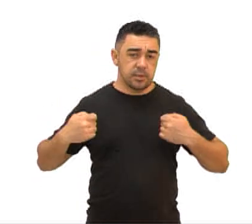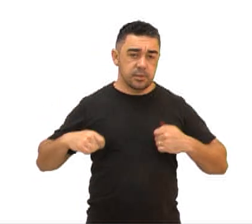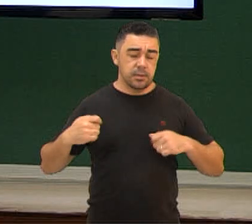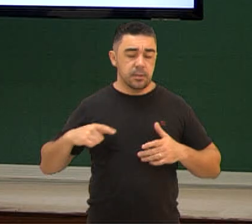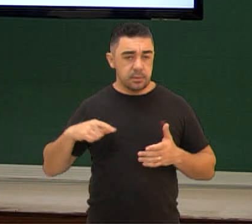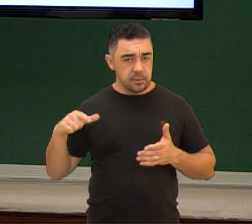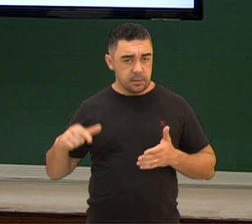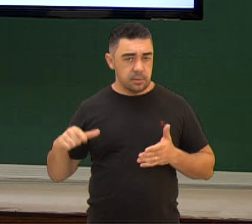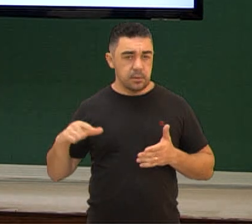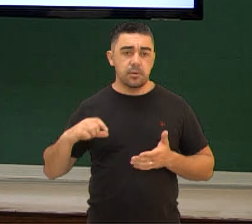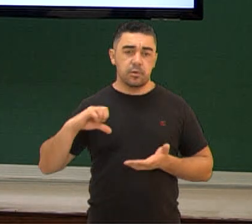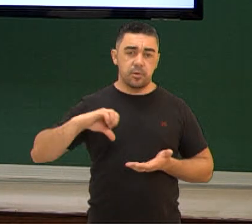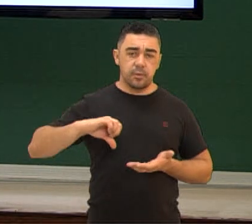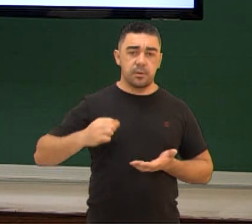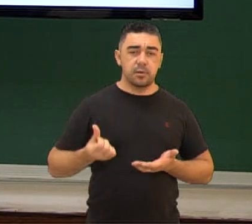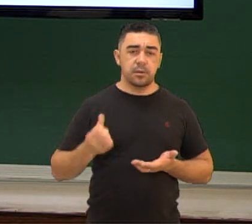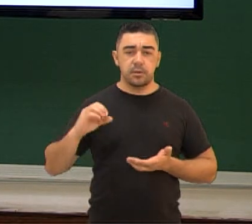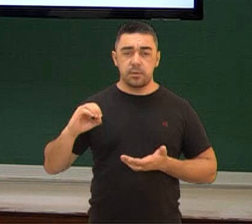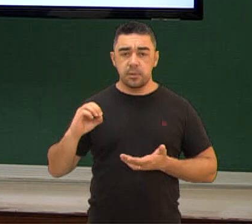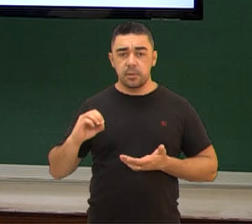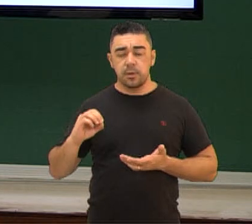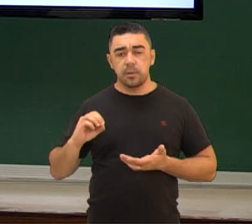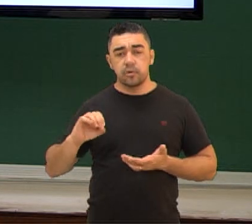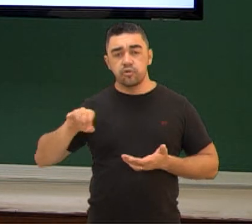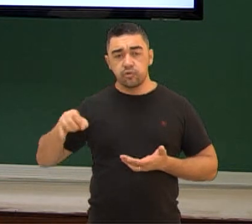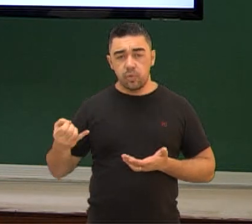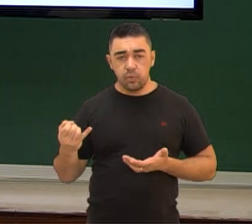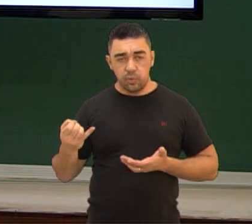ele 960 joules.